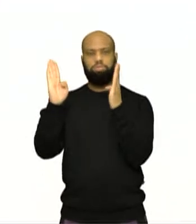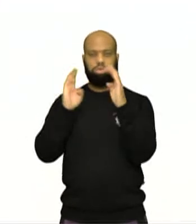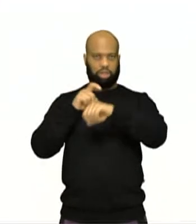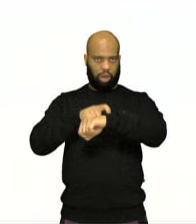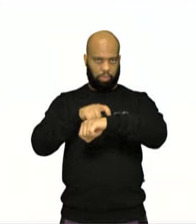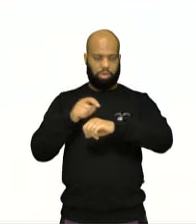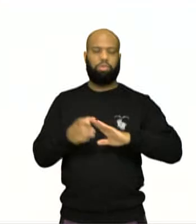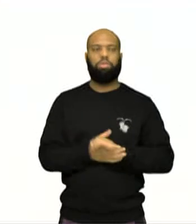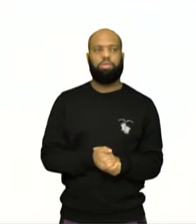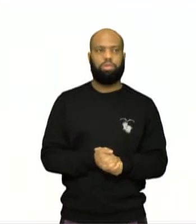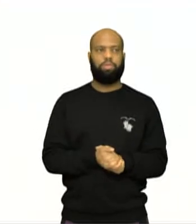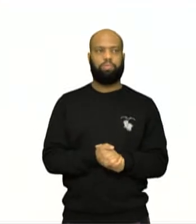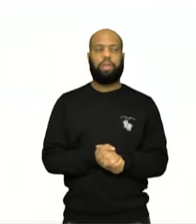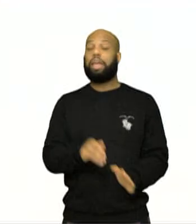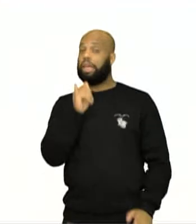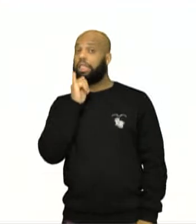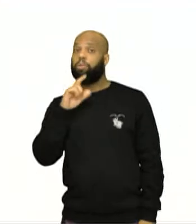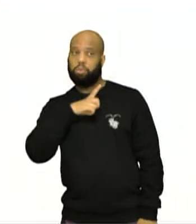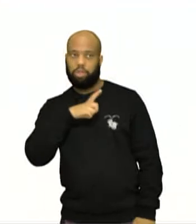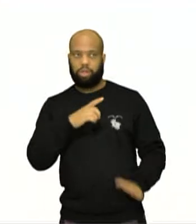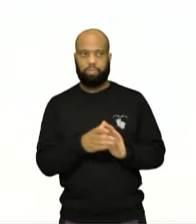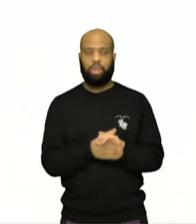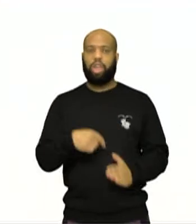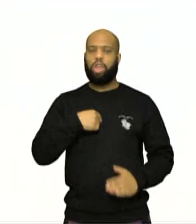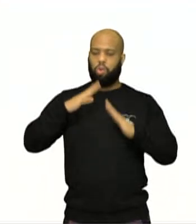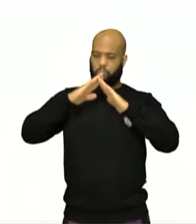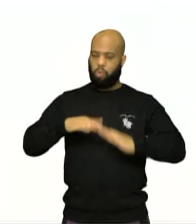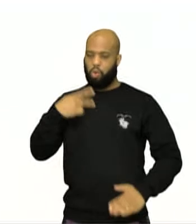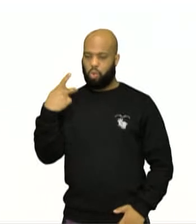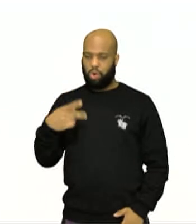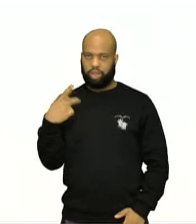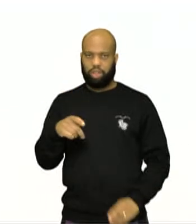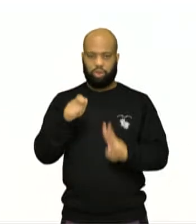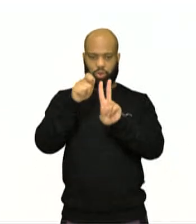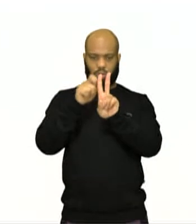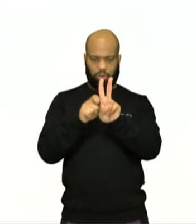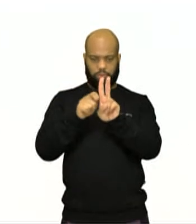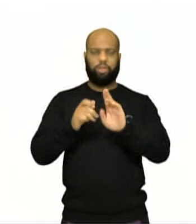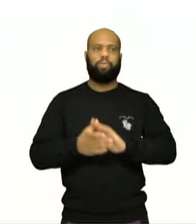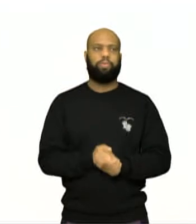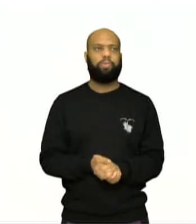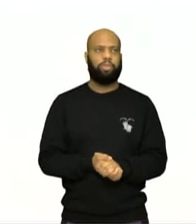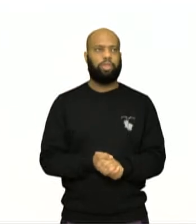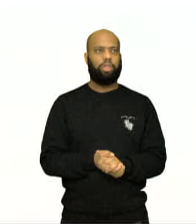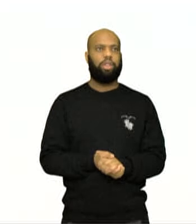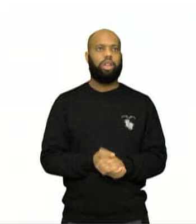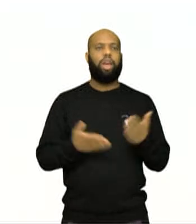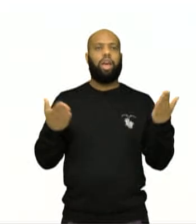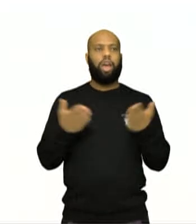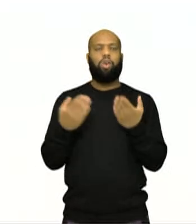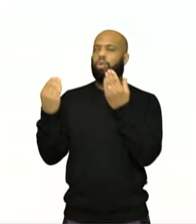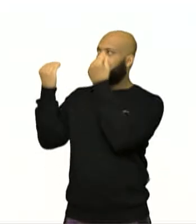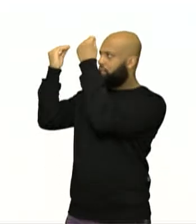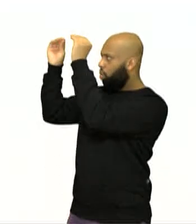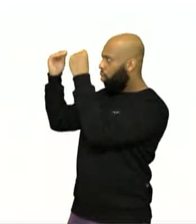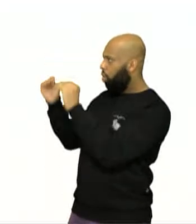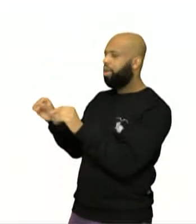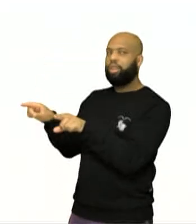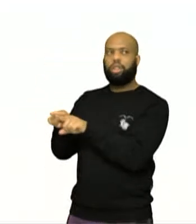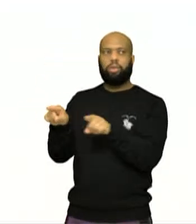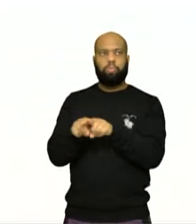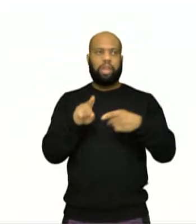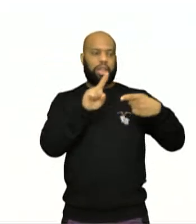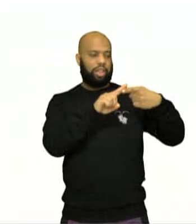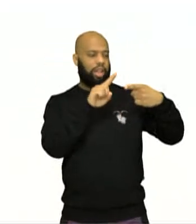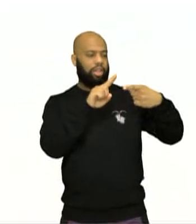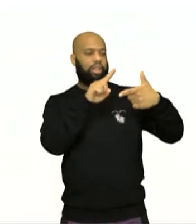I have lived here for 2 months. Eu moro aqui por 2 meses. Coloquei aqui para vocês 5